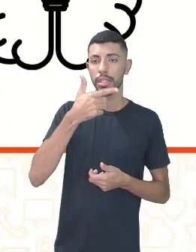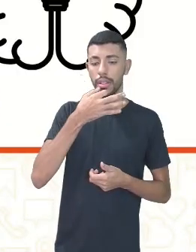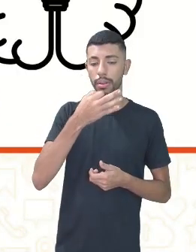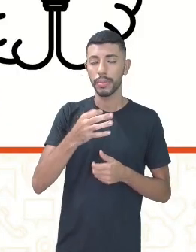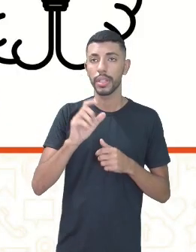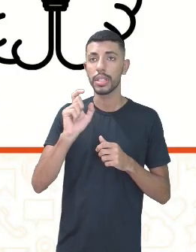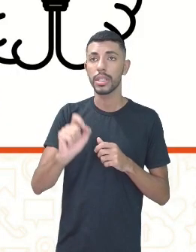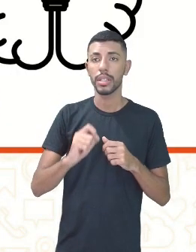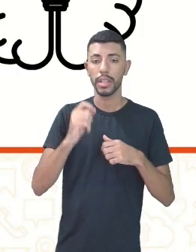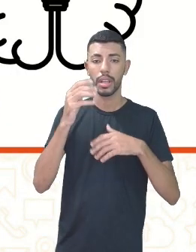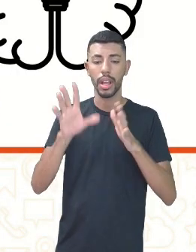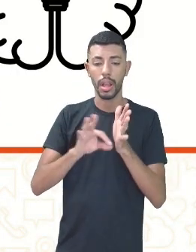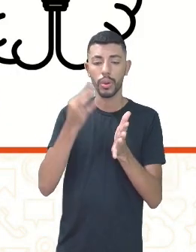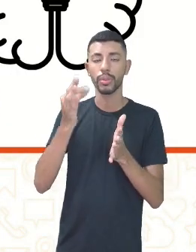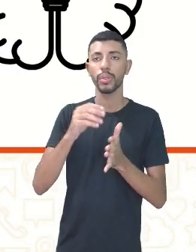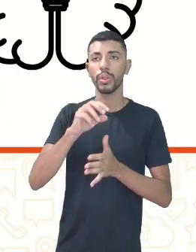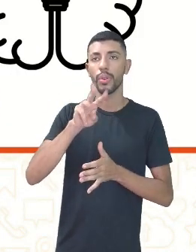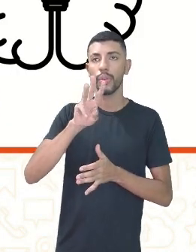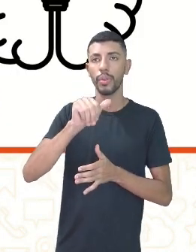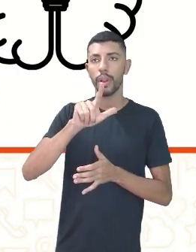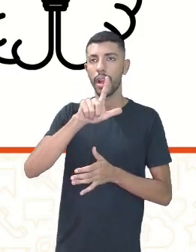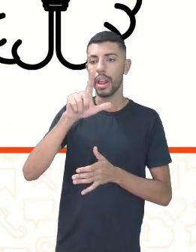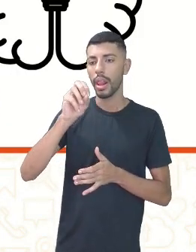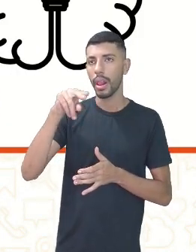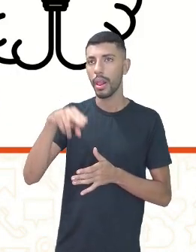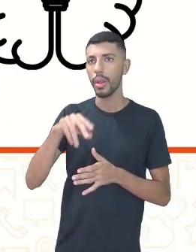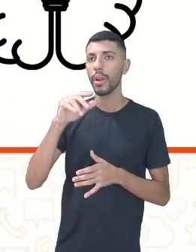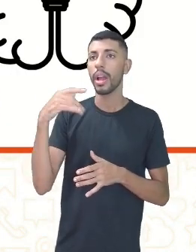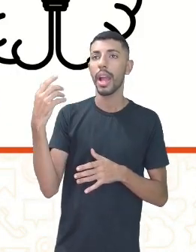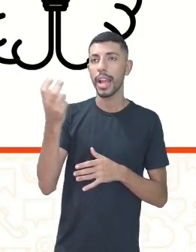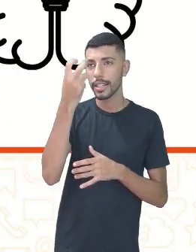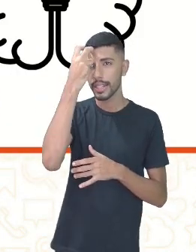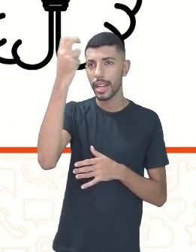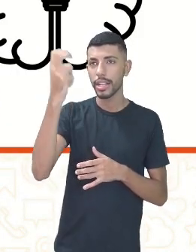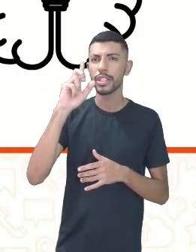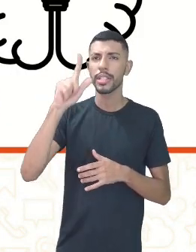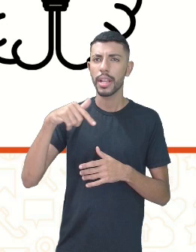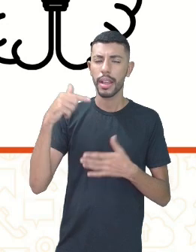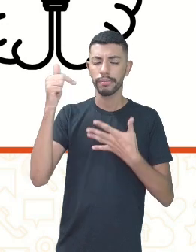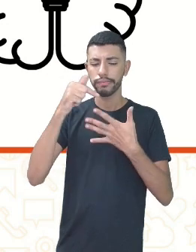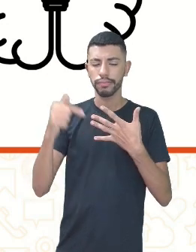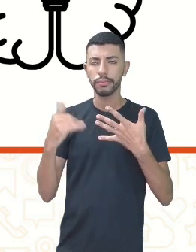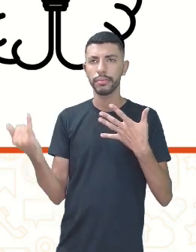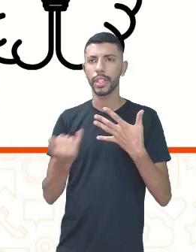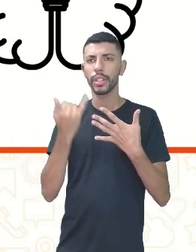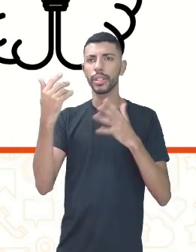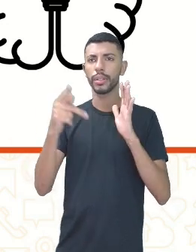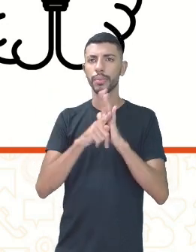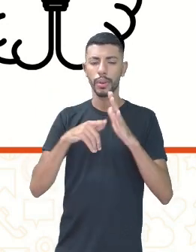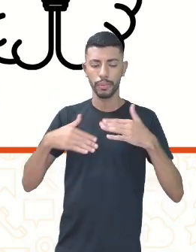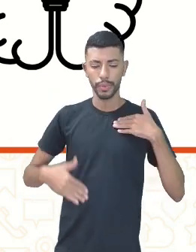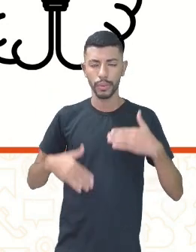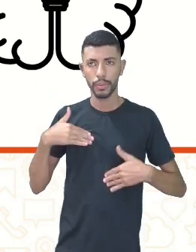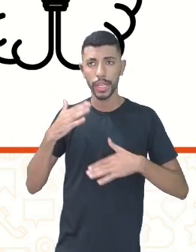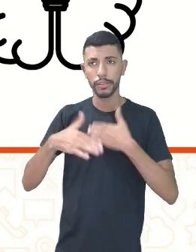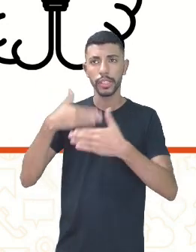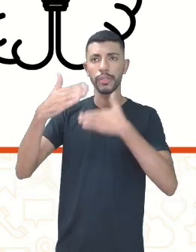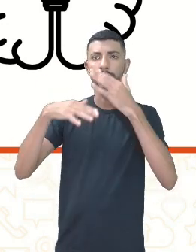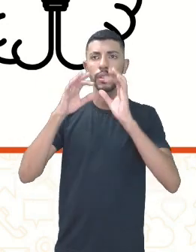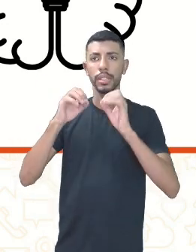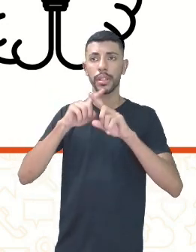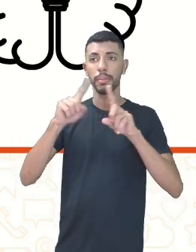Segundo Vallon, né, a inteligência é um elemento importante para o desenvolvimento humano, mas esse desenvolvimento